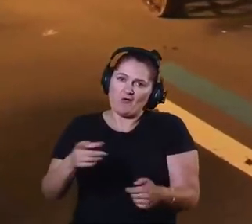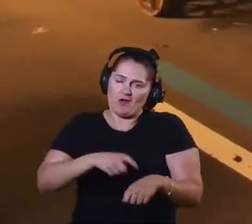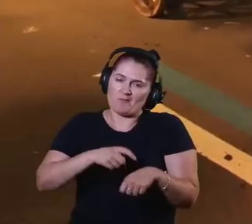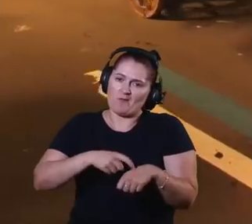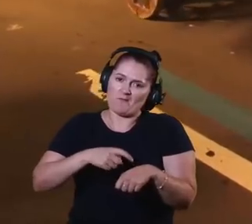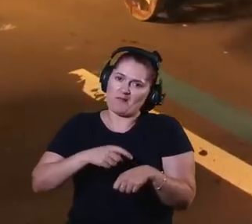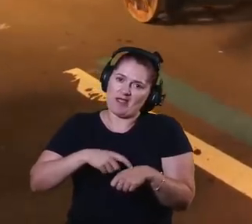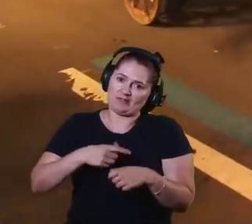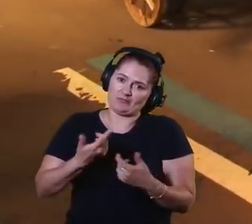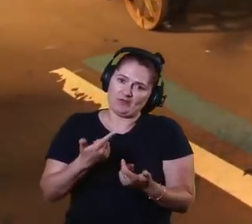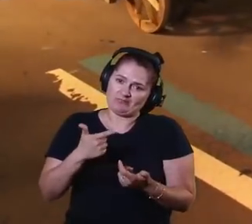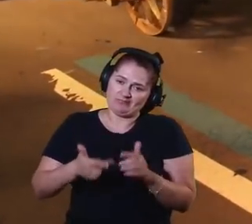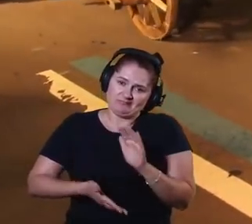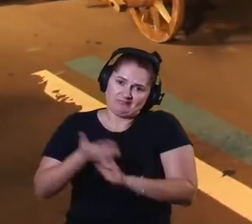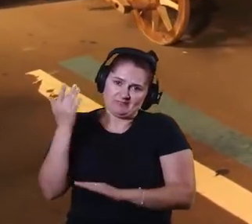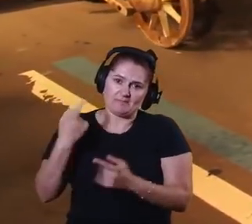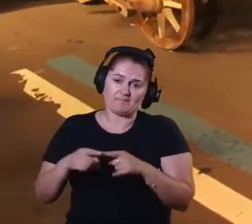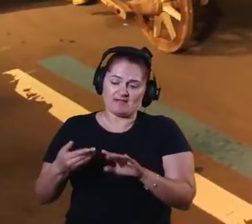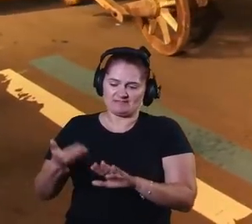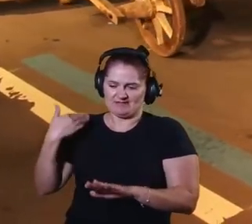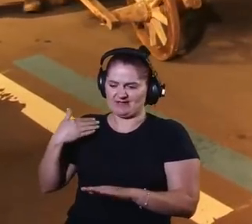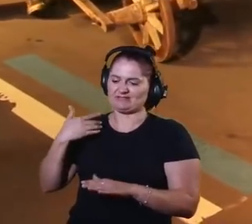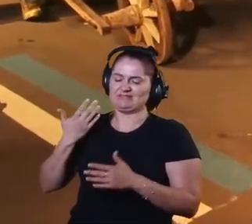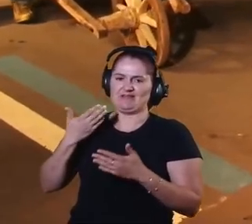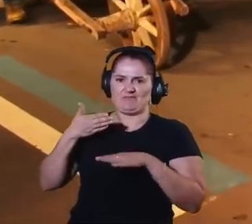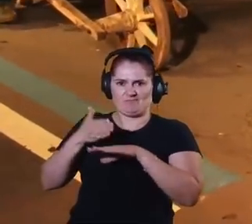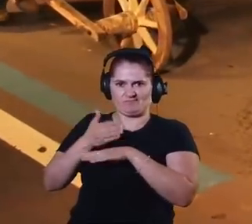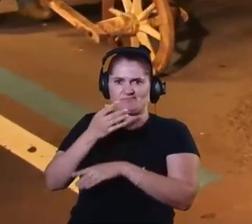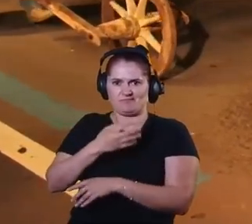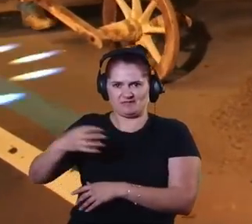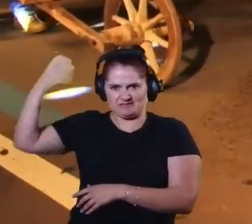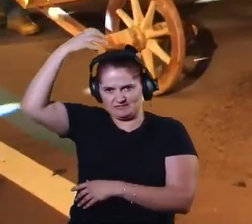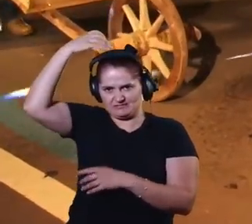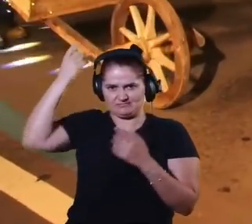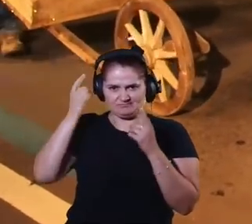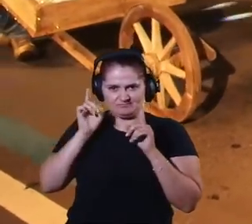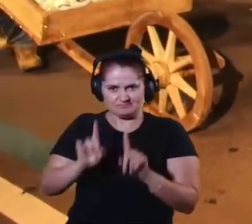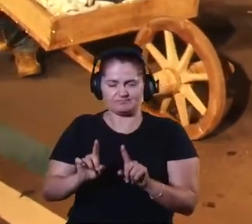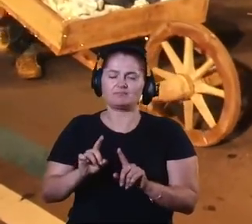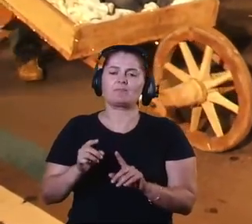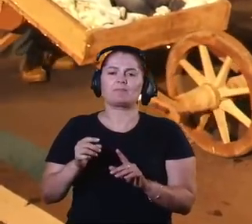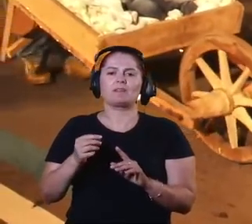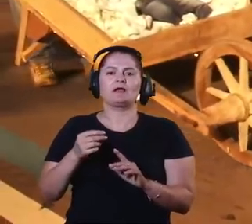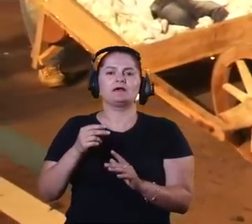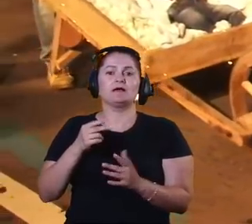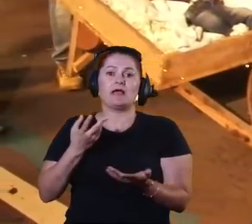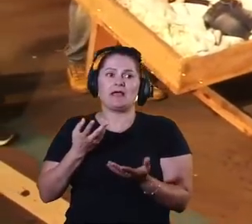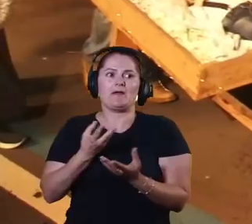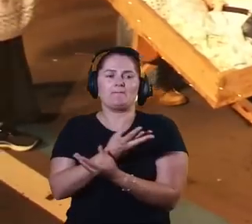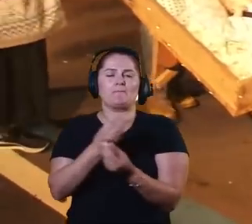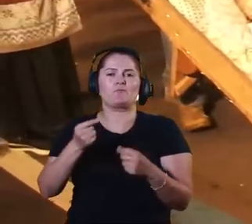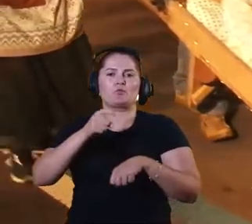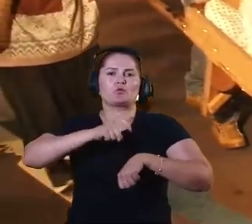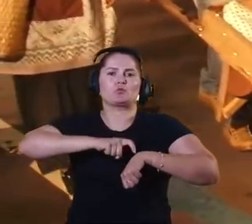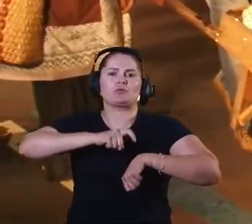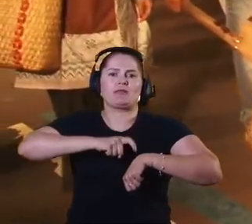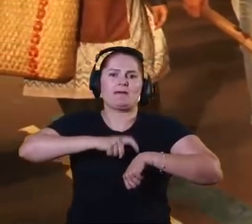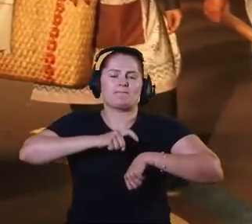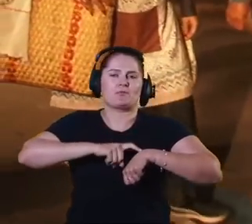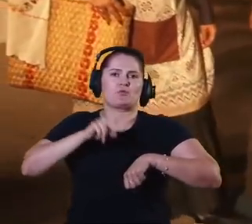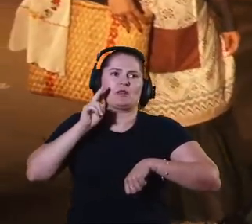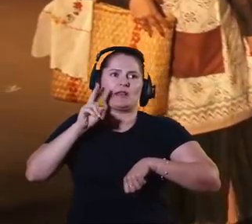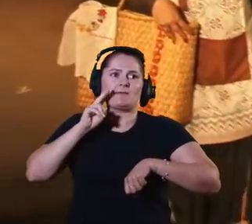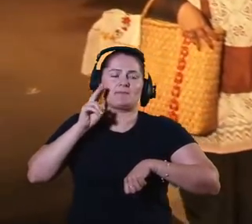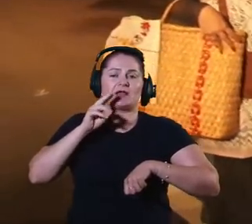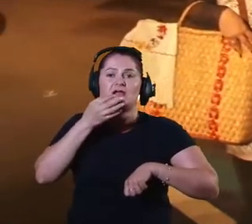desse meio, né? Quando eu faço propaganda de Caxias, o que a gente relembra sempre? Por muito tempo, ela foi a maior produtora